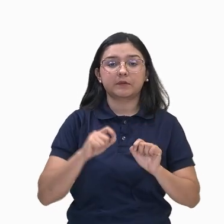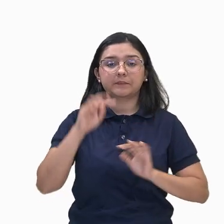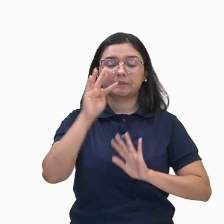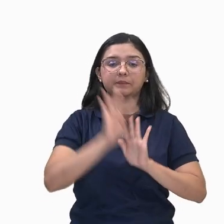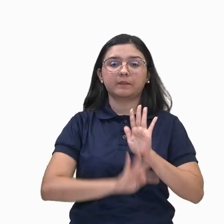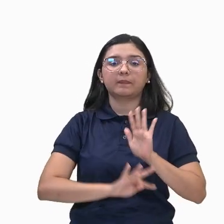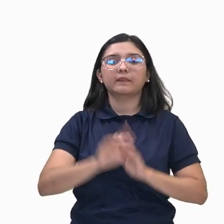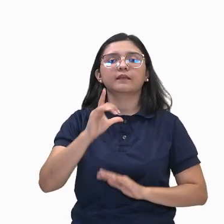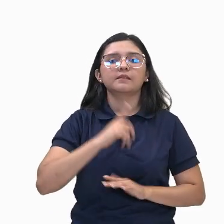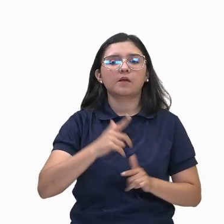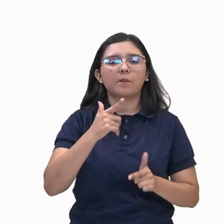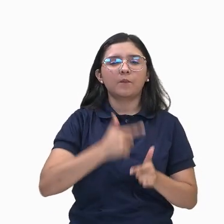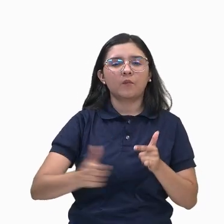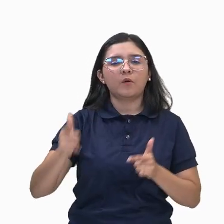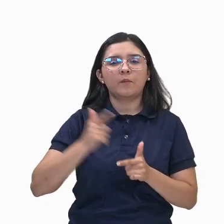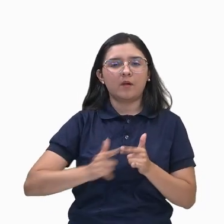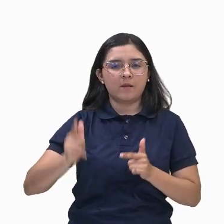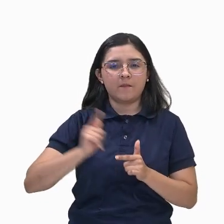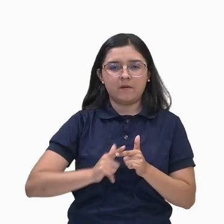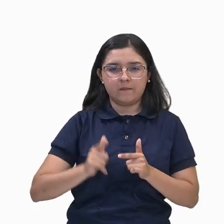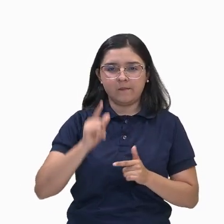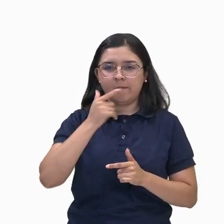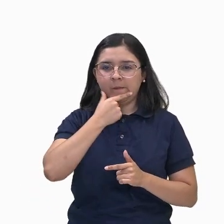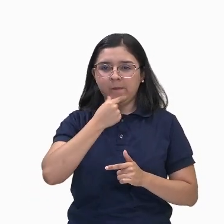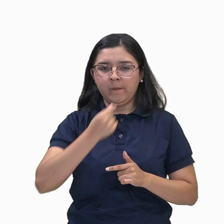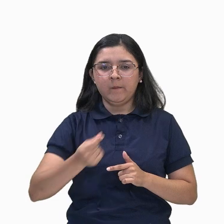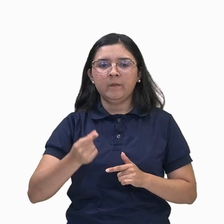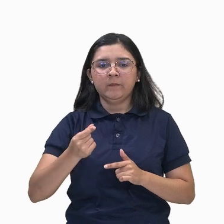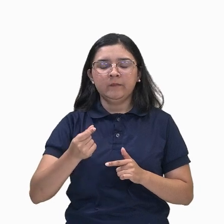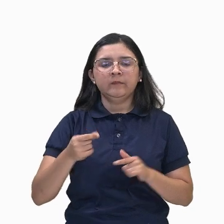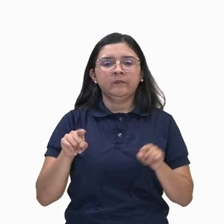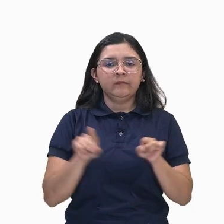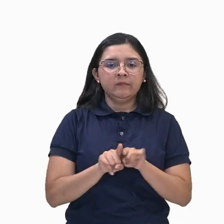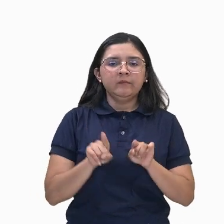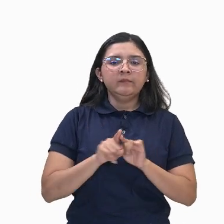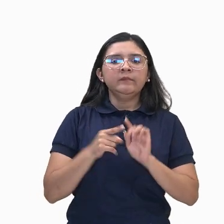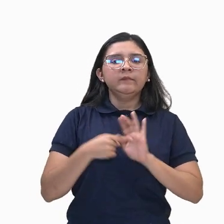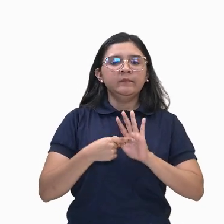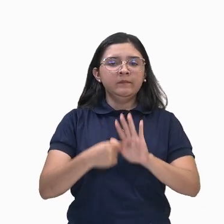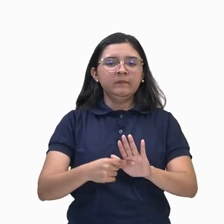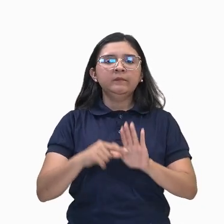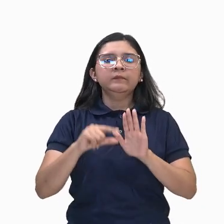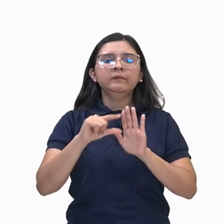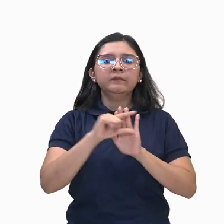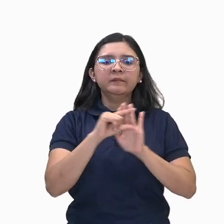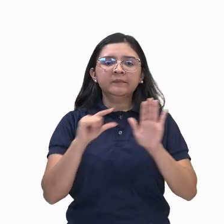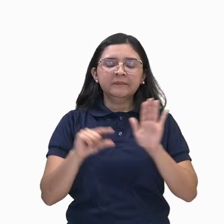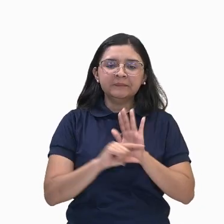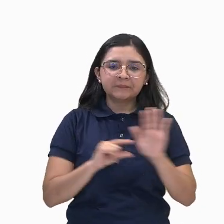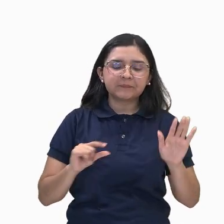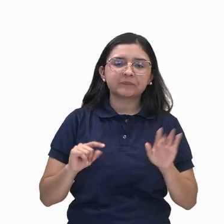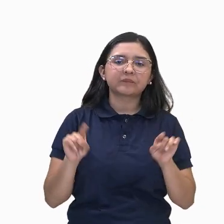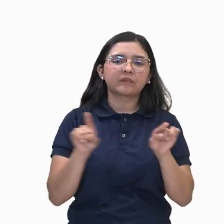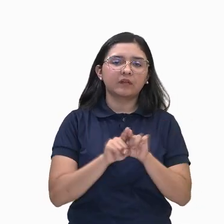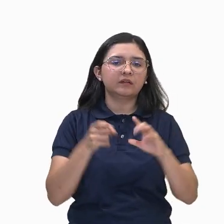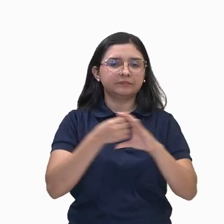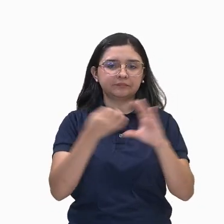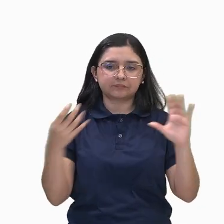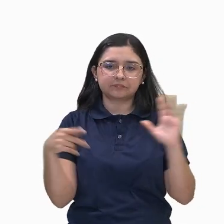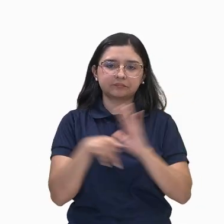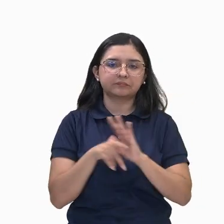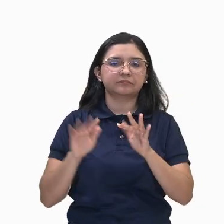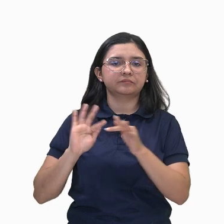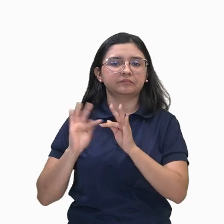tem um probleminha aí. Então, o soneto sem título também apresenta versos decassílabos e elementos árcade